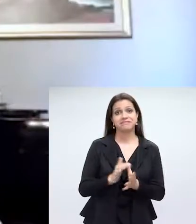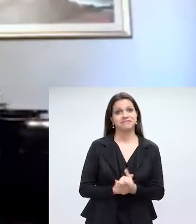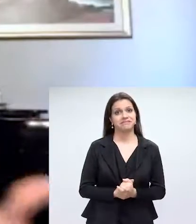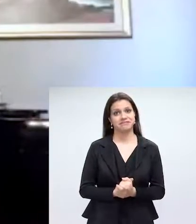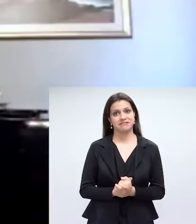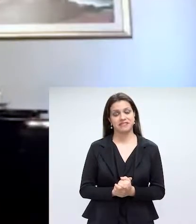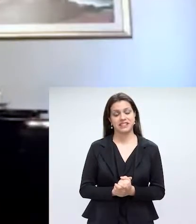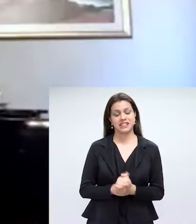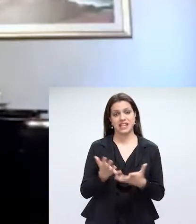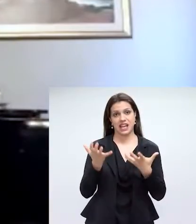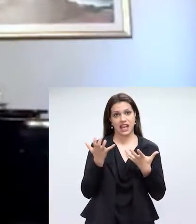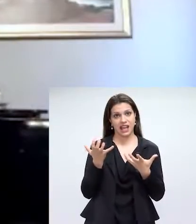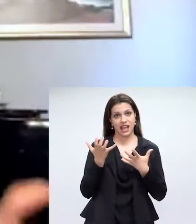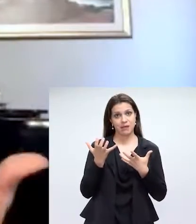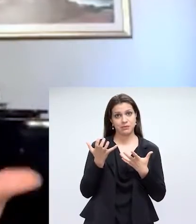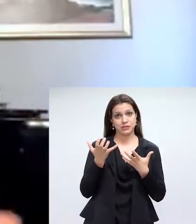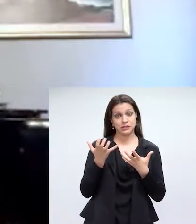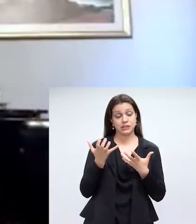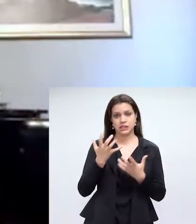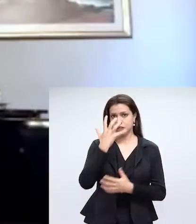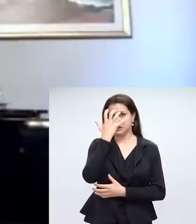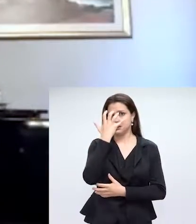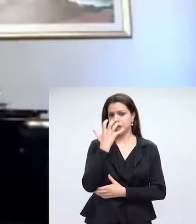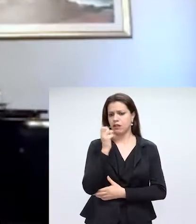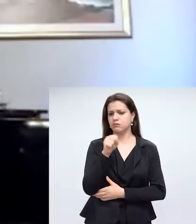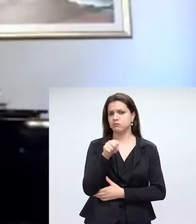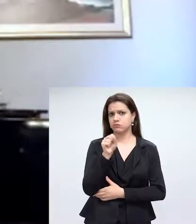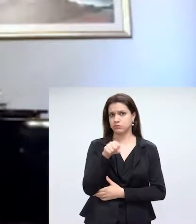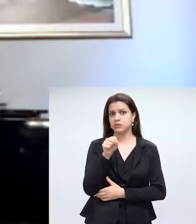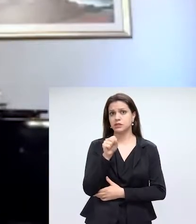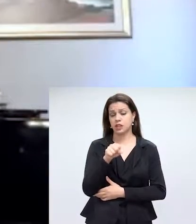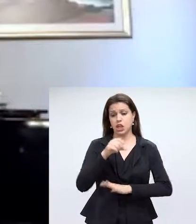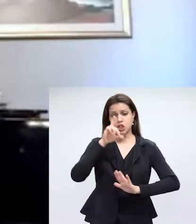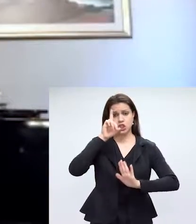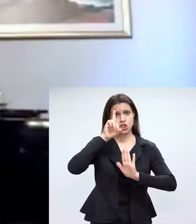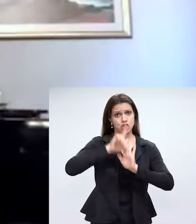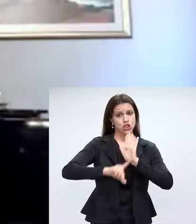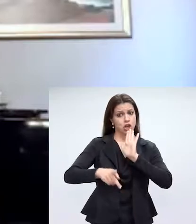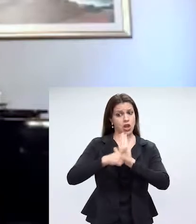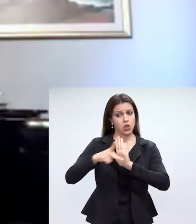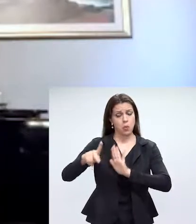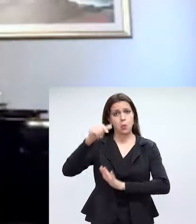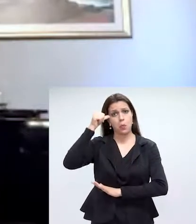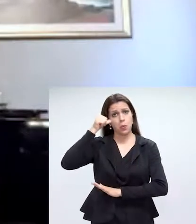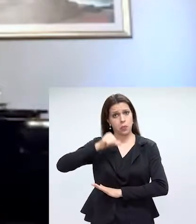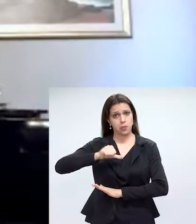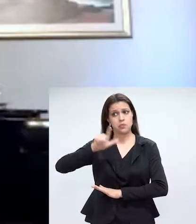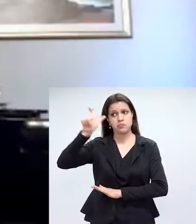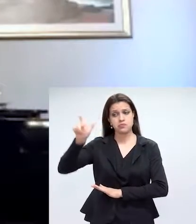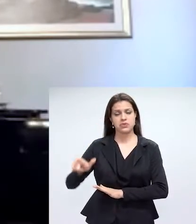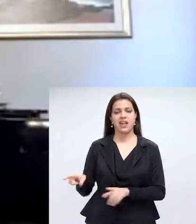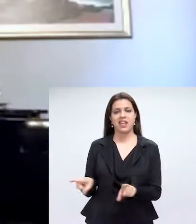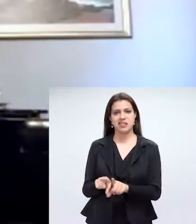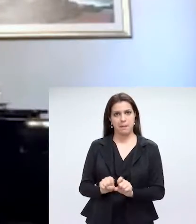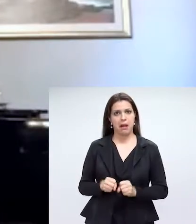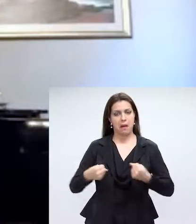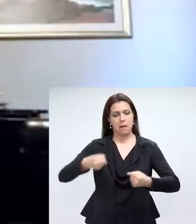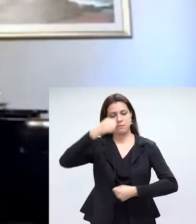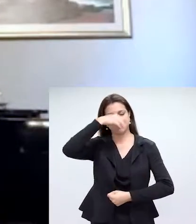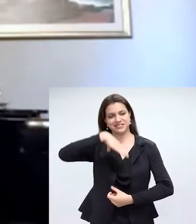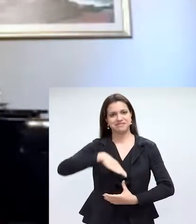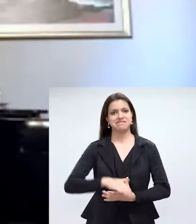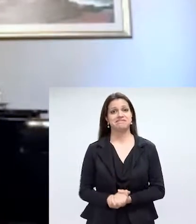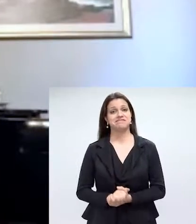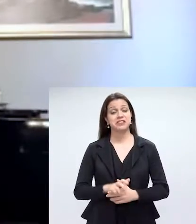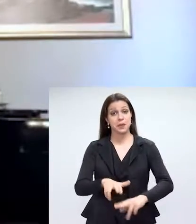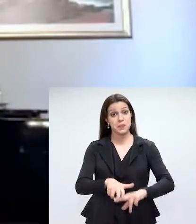a toda a população sul-mato-grossense, justamente para que essa mensagem seja levada à seriedade do cumprimento